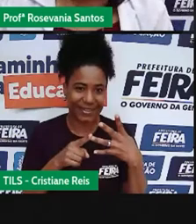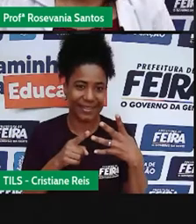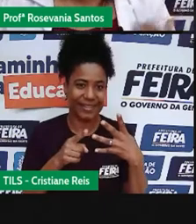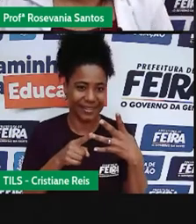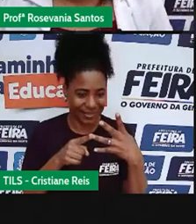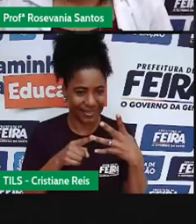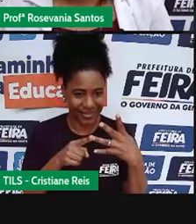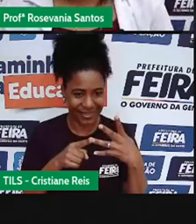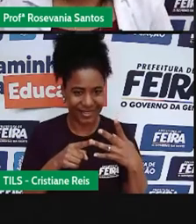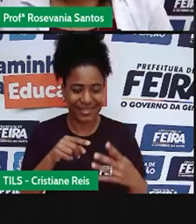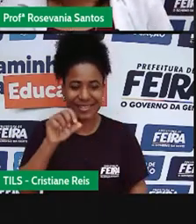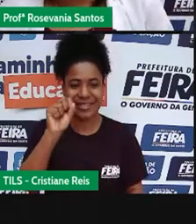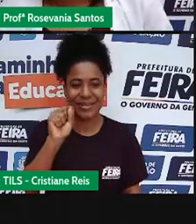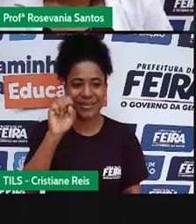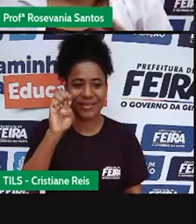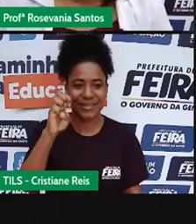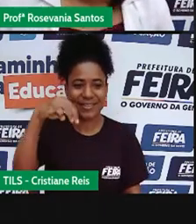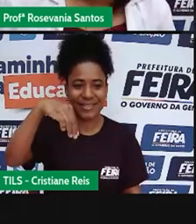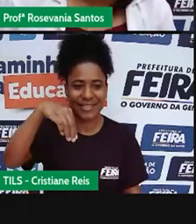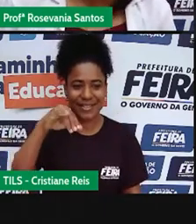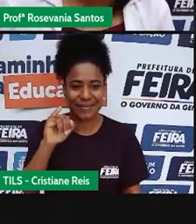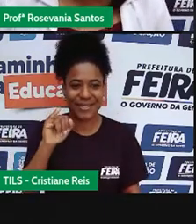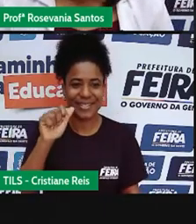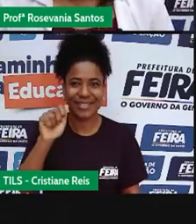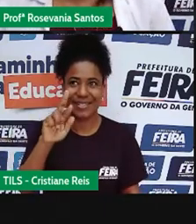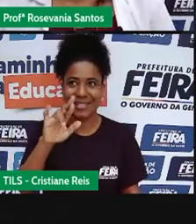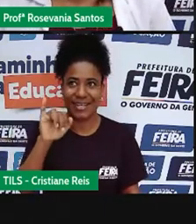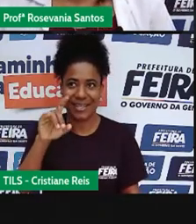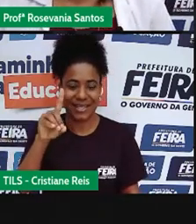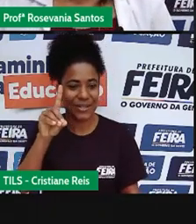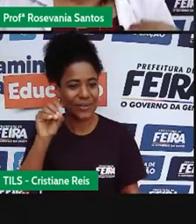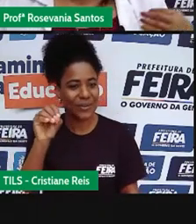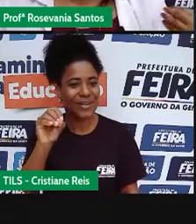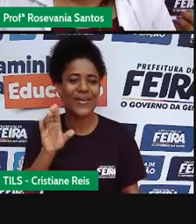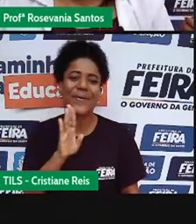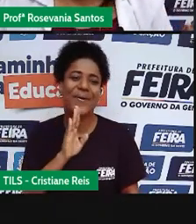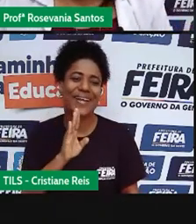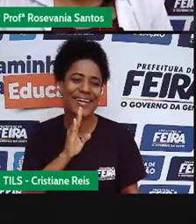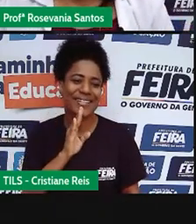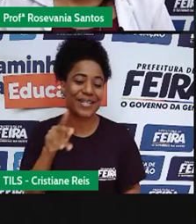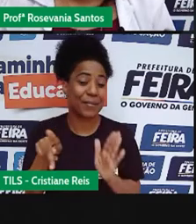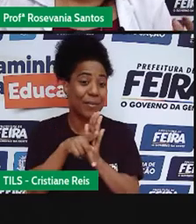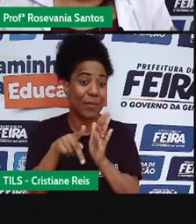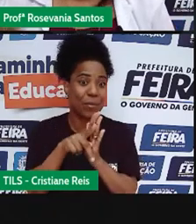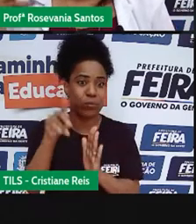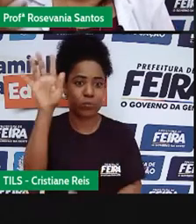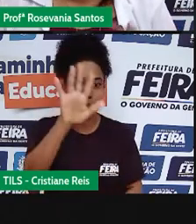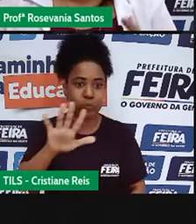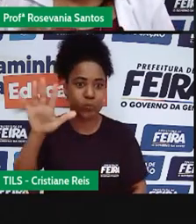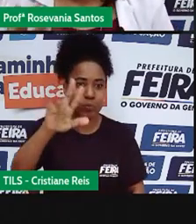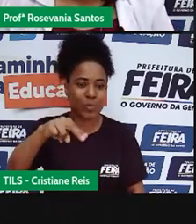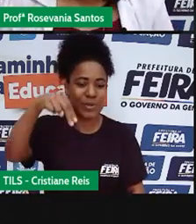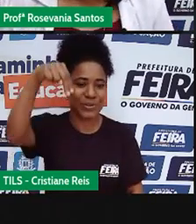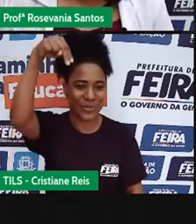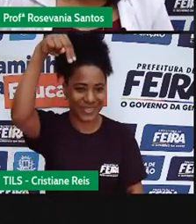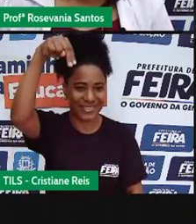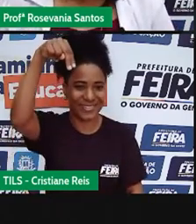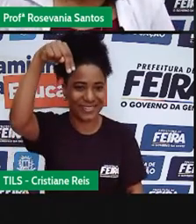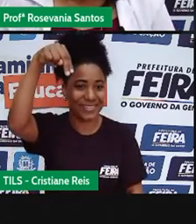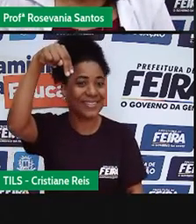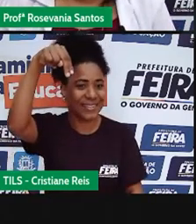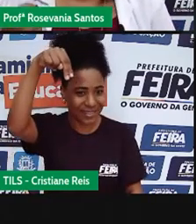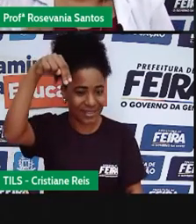muito, porque é da nossa região nordeste, né, aqui próximo da gente. A gente, né, até na nossa cidade, a gente observa